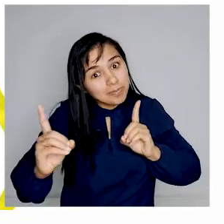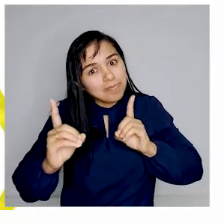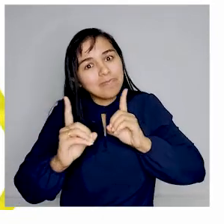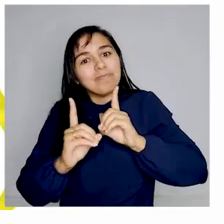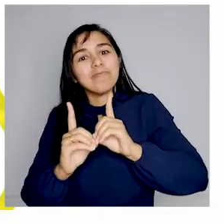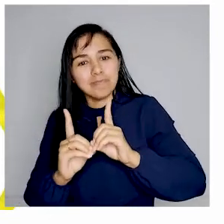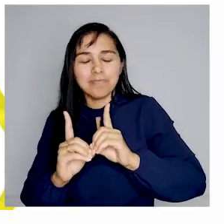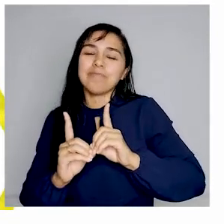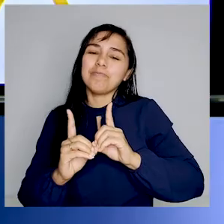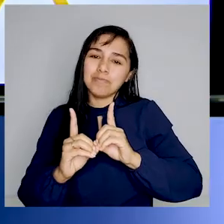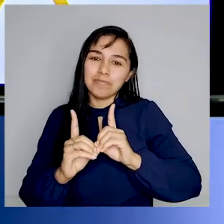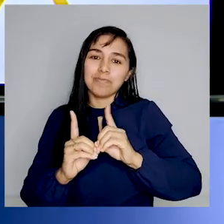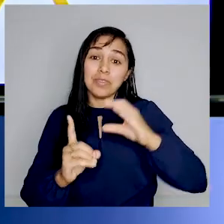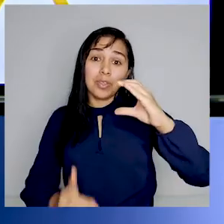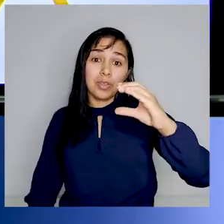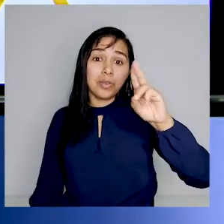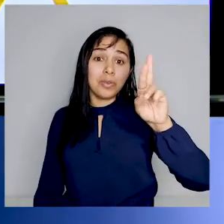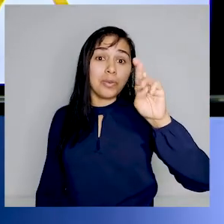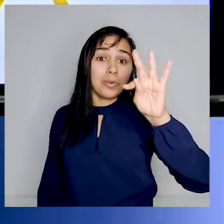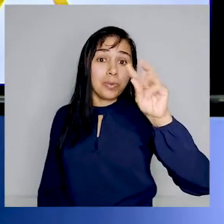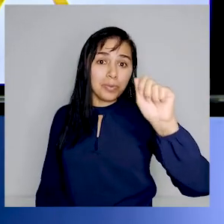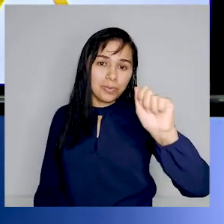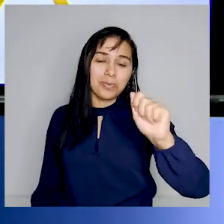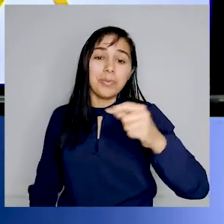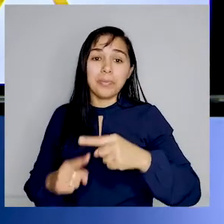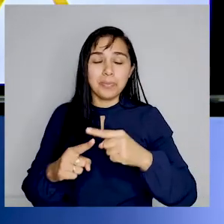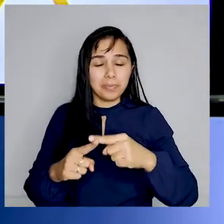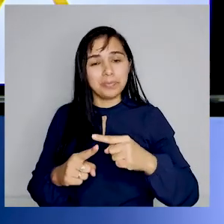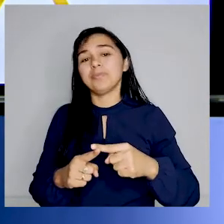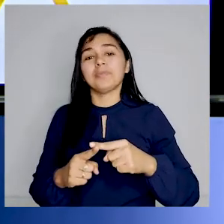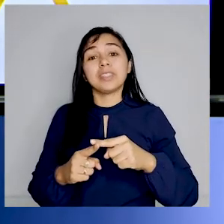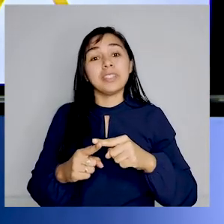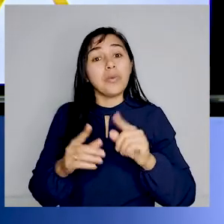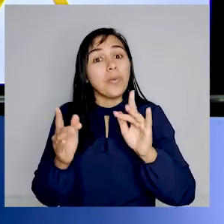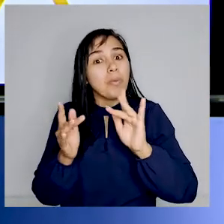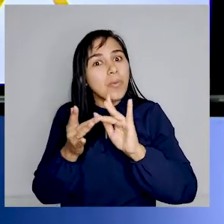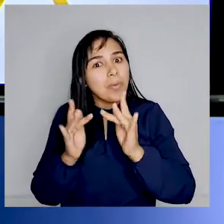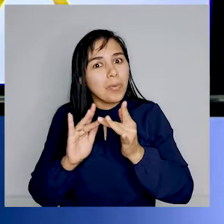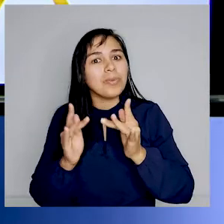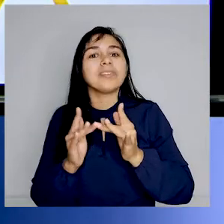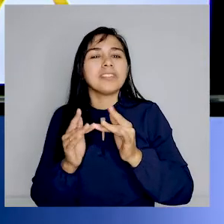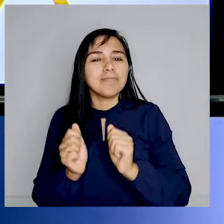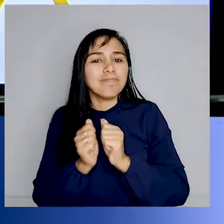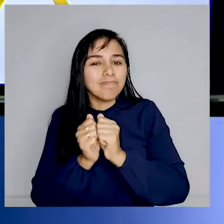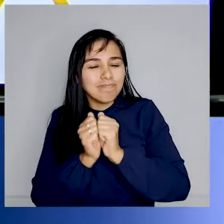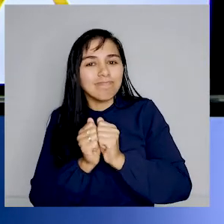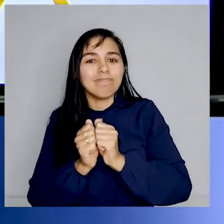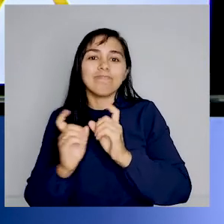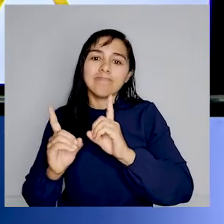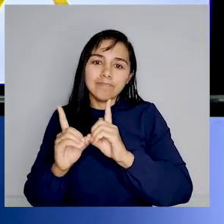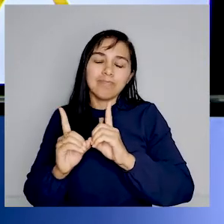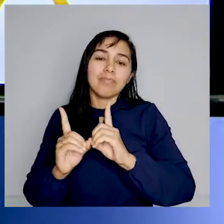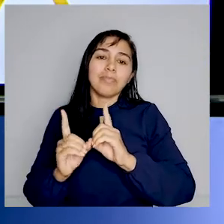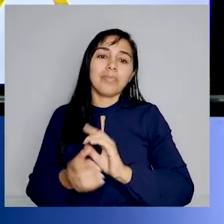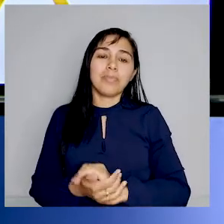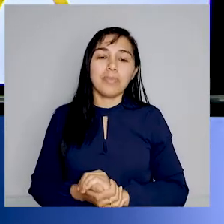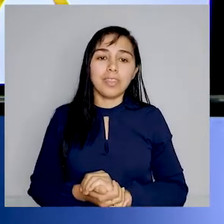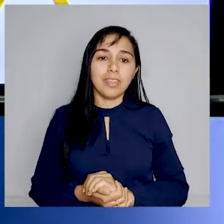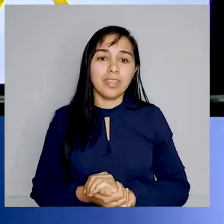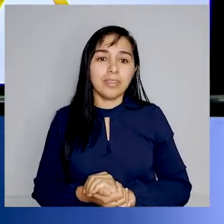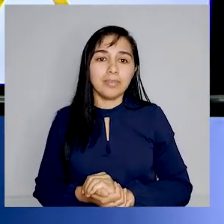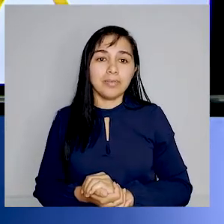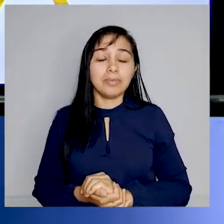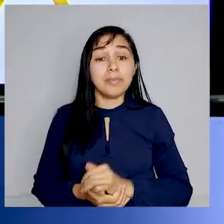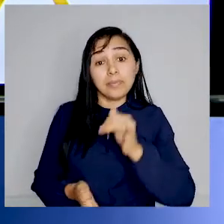de curta distância, algumas colocações que nós observamos durante o desenvolvimento da nossa aula de hoje, elas predominam aqui na luta de